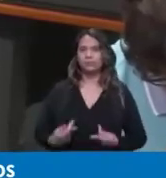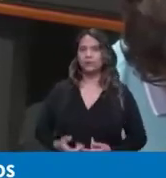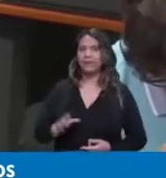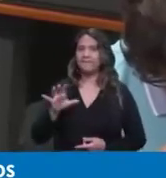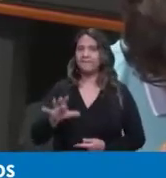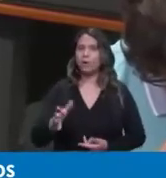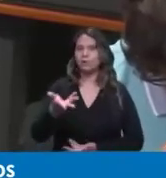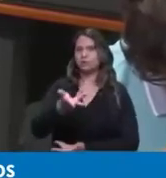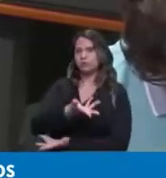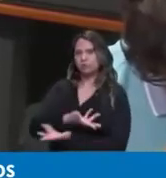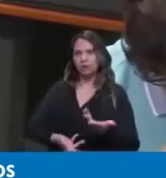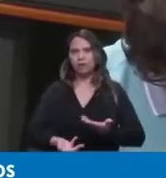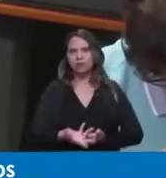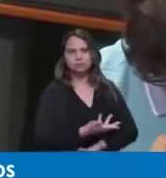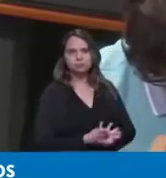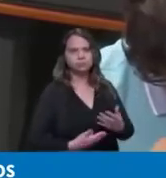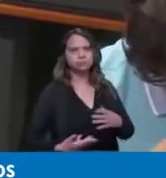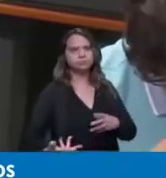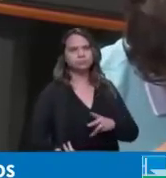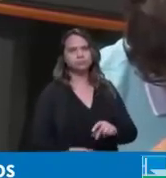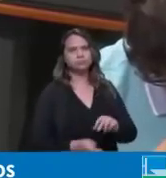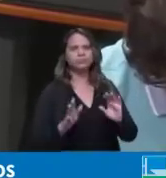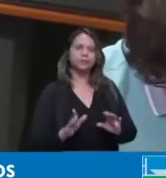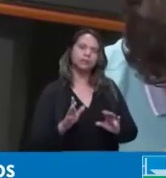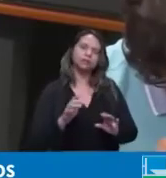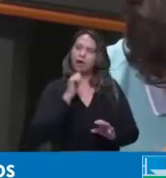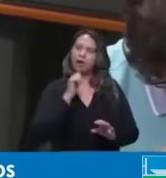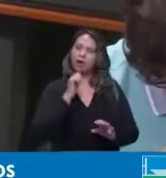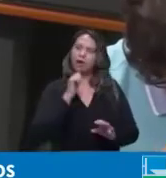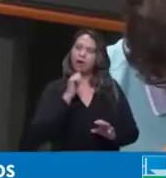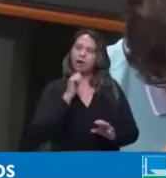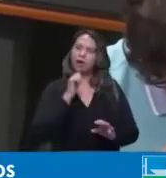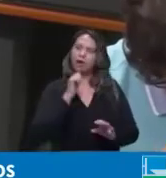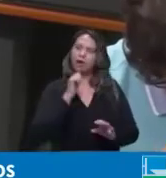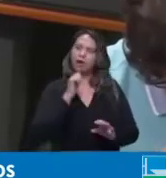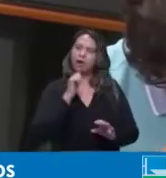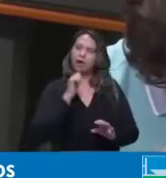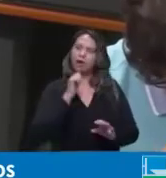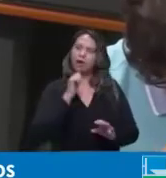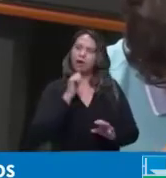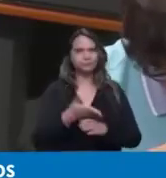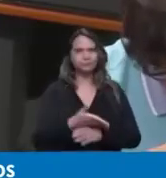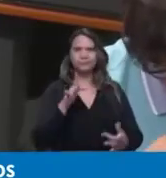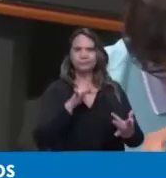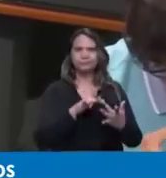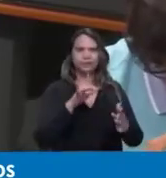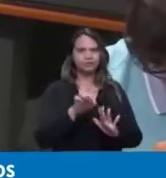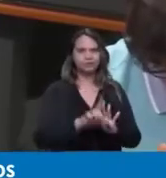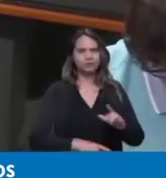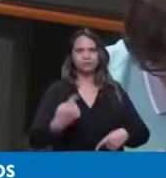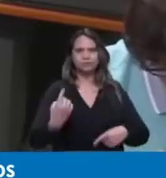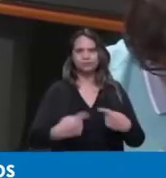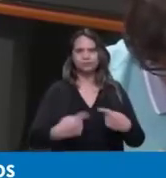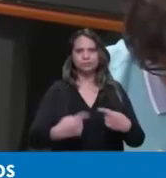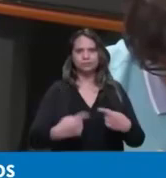da pessoa no mundo, mas que ainda encontram dificuldades concretas para acessar direitos, políticas públicas e